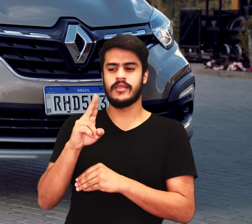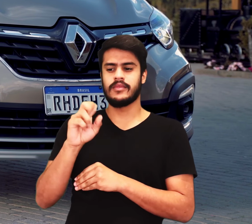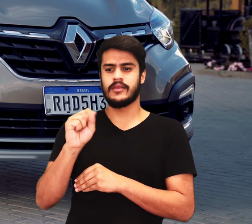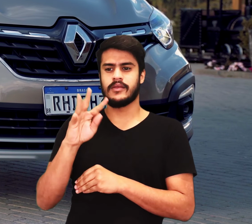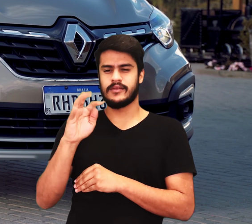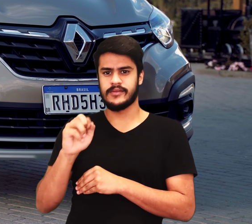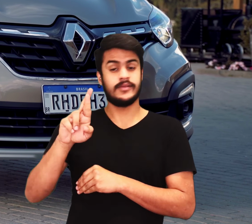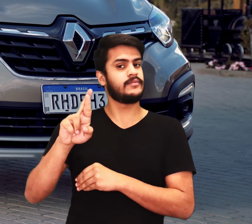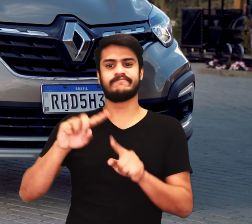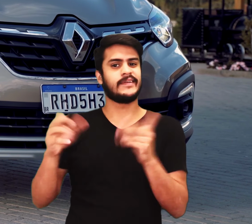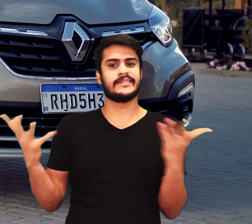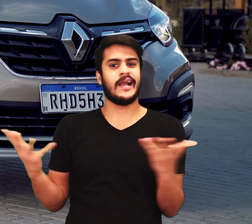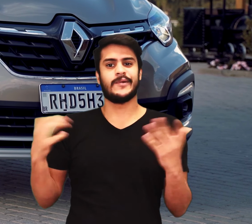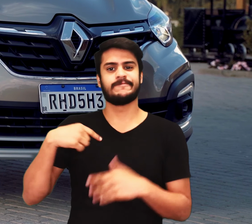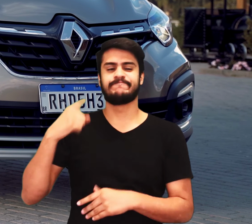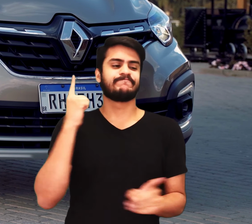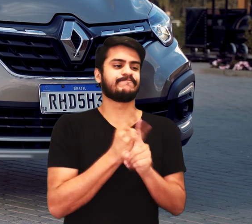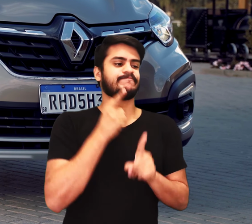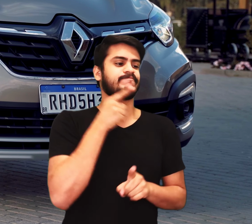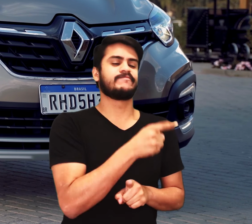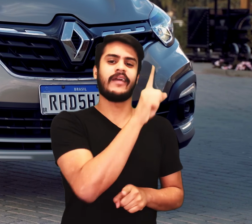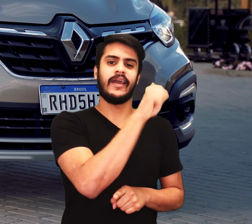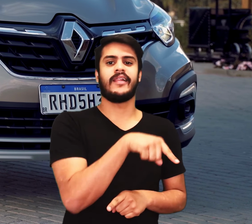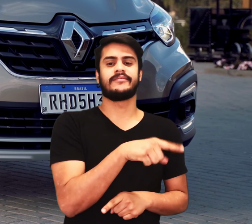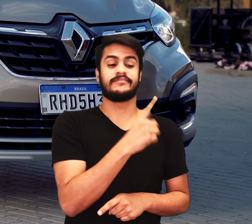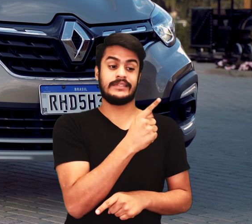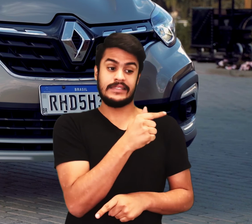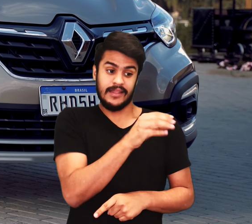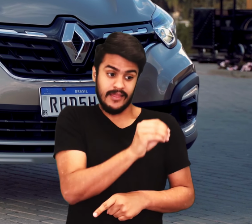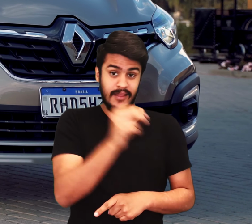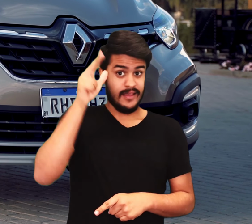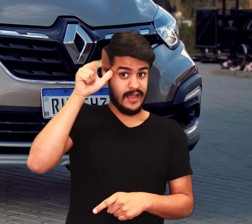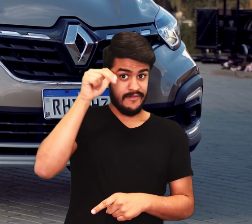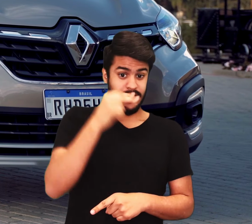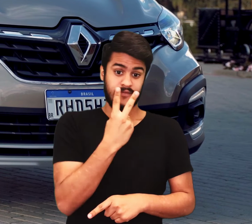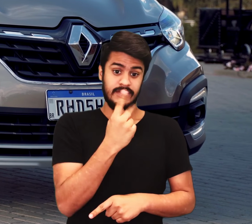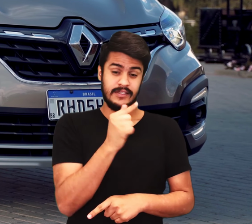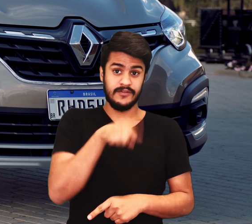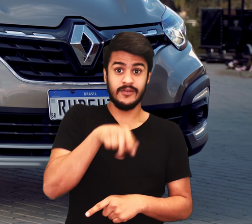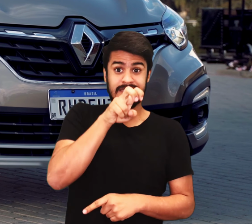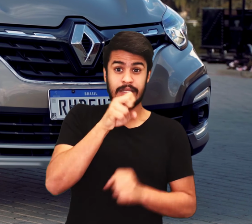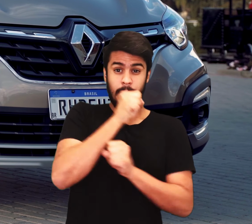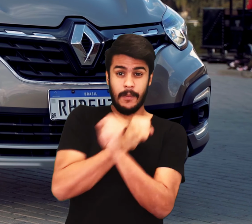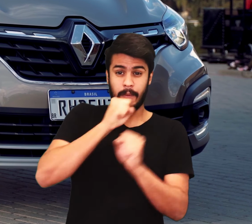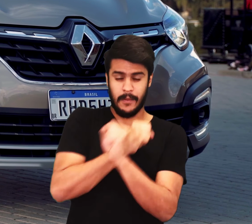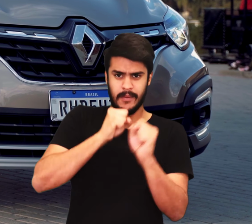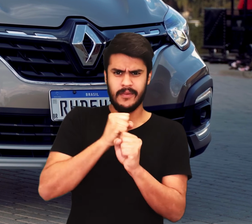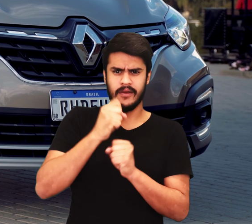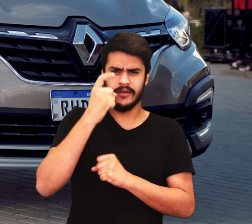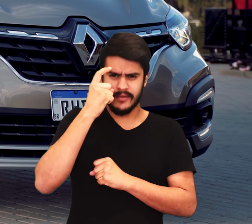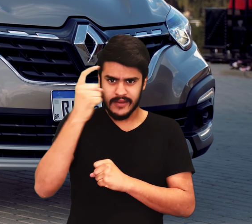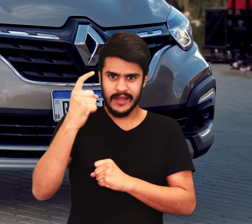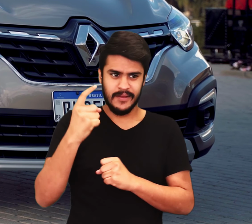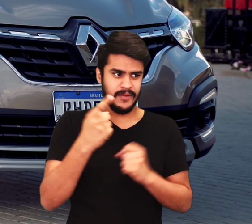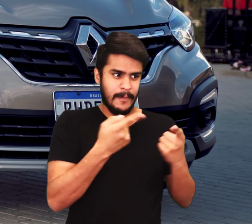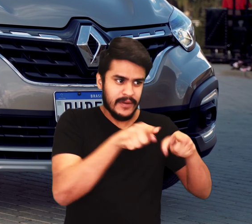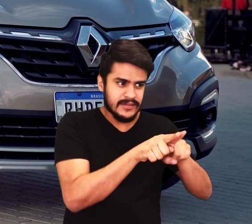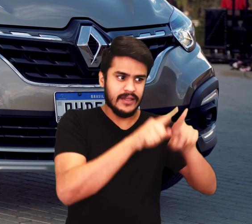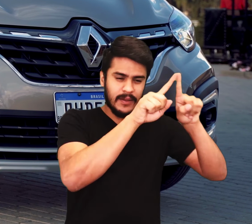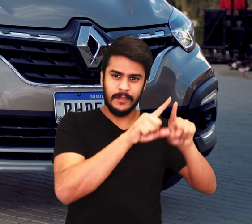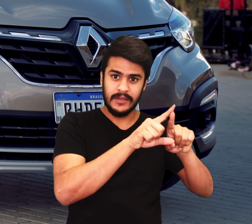finalmente, chegou aqui no Capture. 170 cavalos, 27,5 GFM de torque. Sim, aquele mesmo motor que foi desenvolvido em